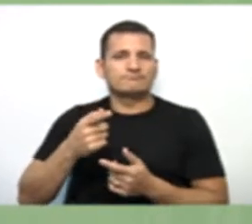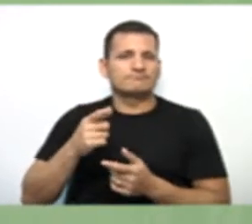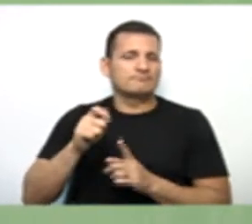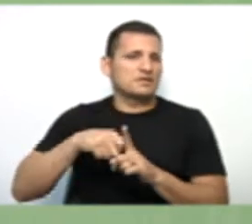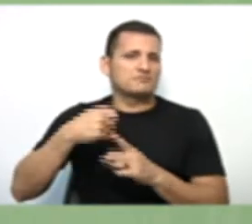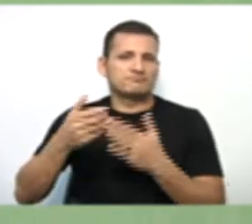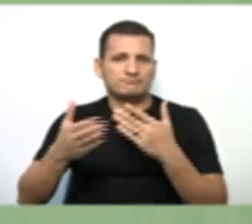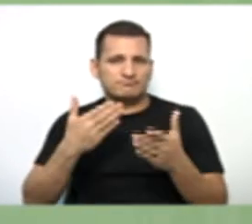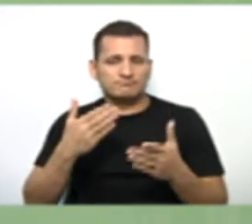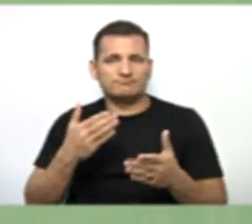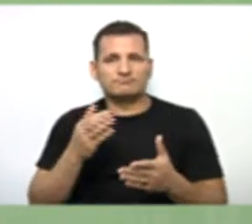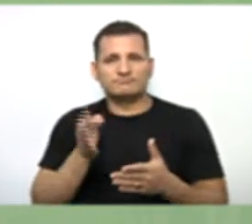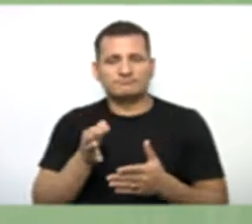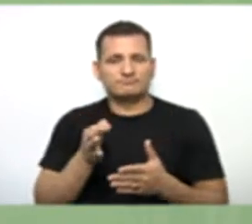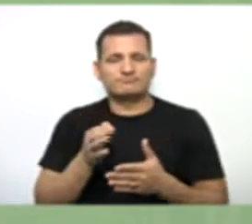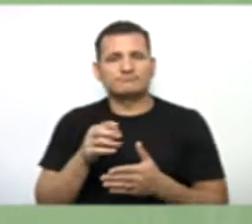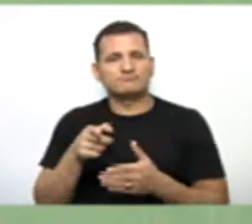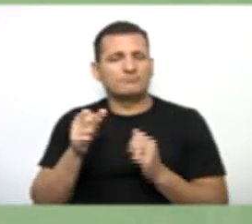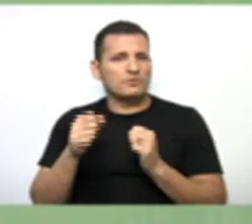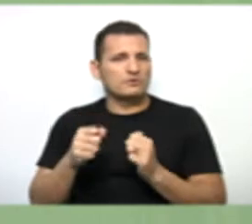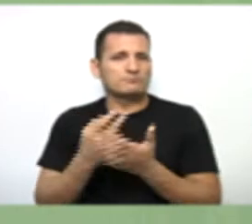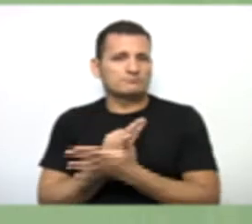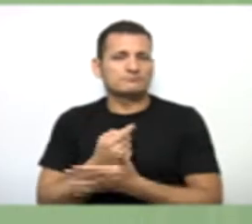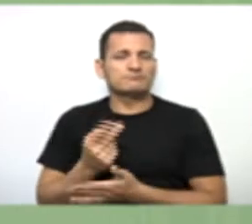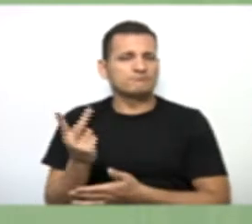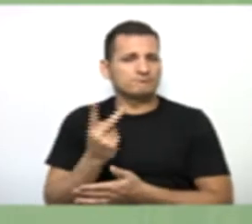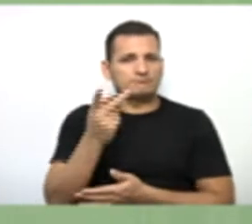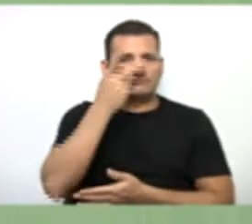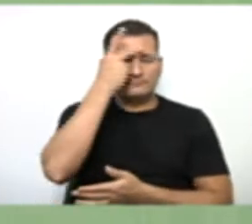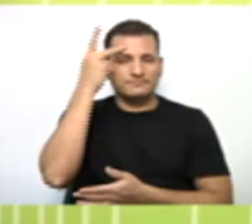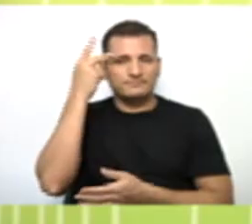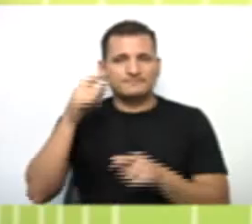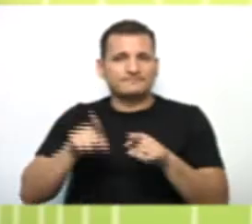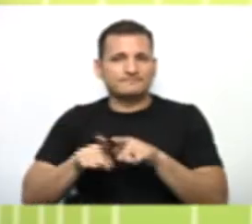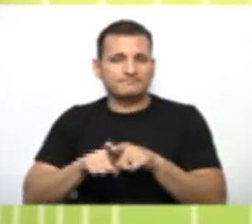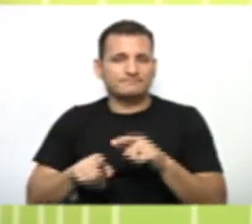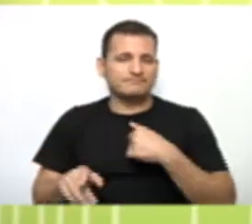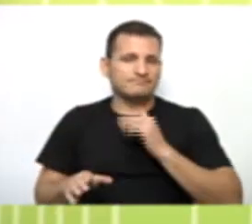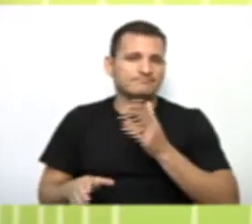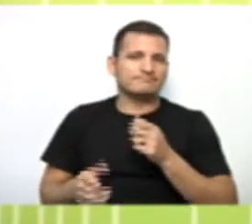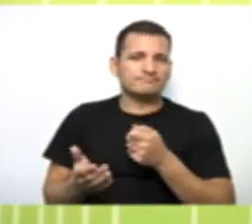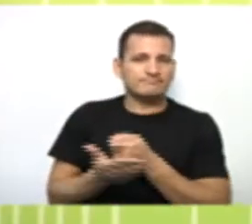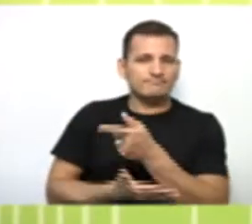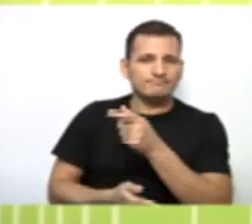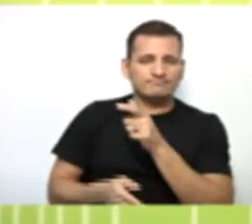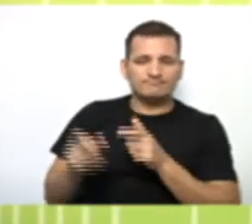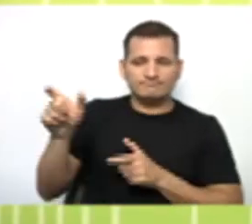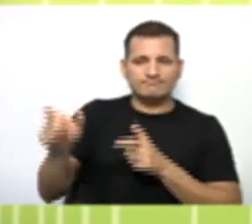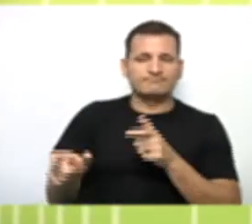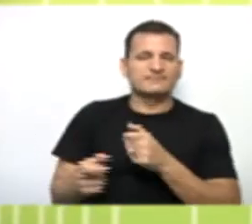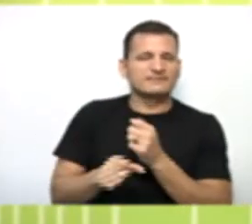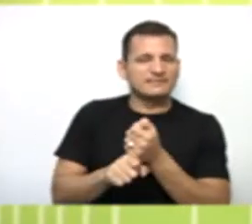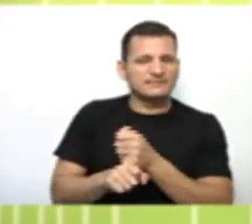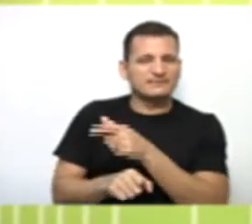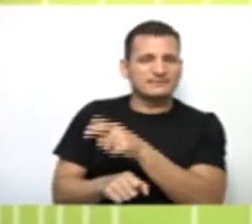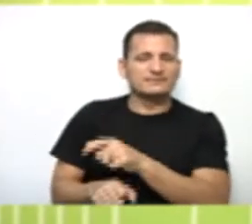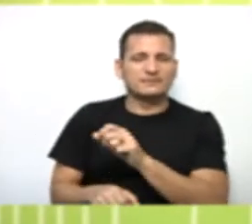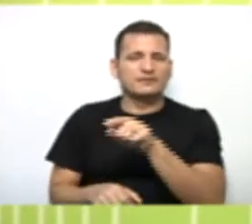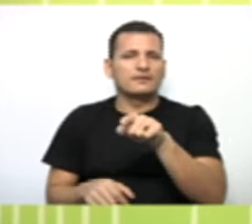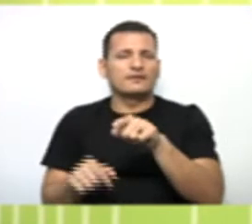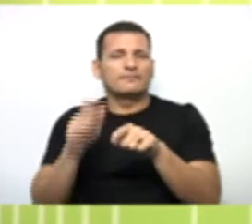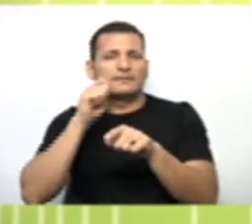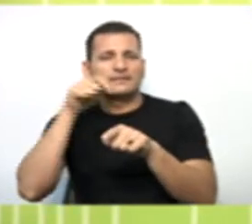determinado mês, tá certo? Então isso pode acontecer entre duas pessoas também. Eu já compro muito tempo naquela quitanda, naquela venda, no mercadinho,